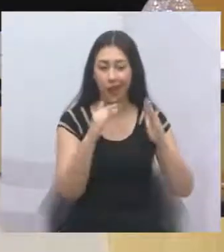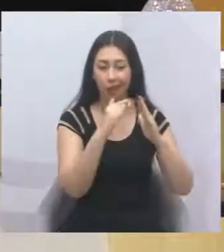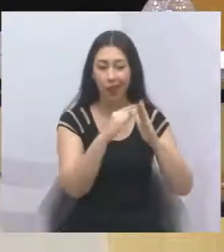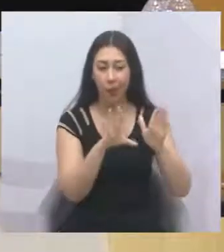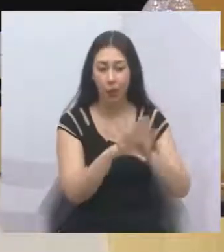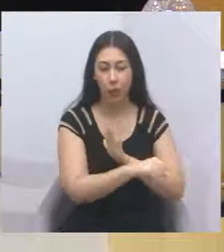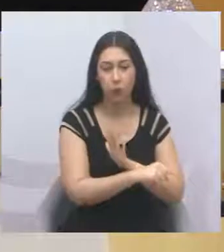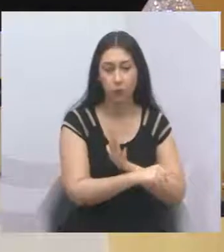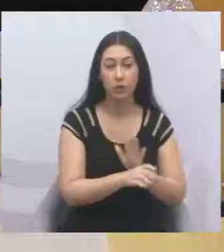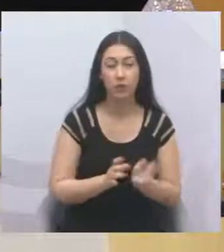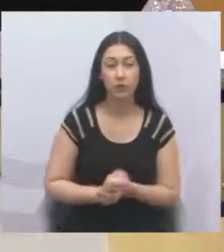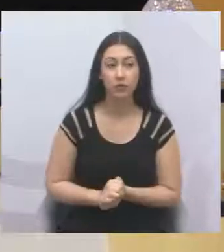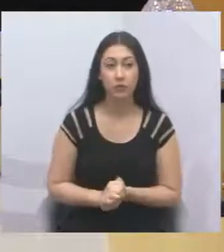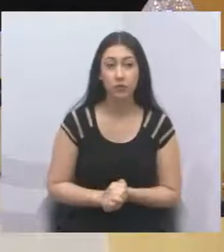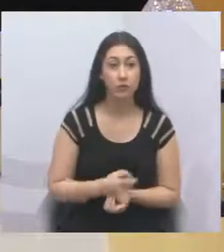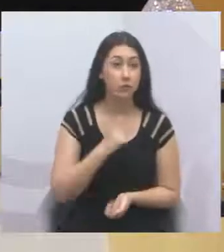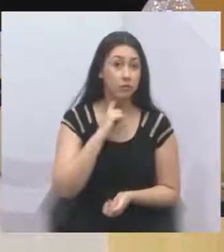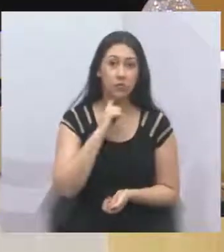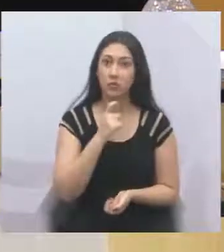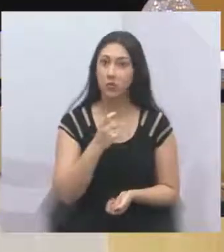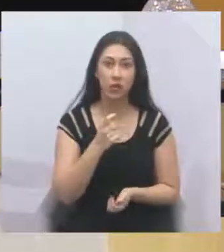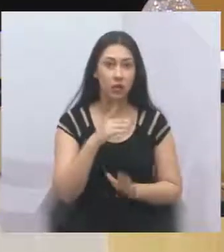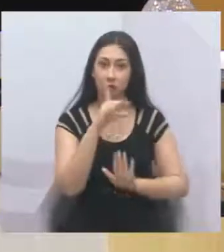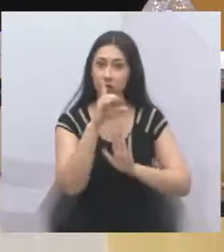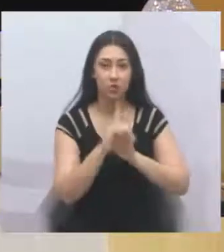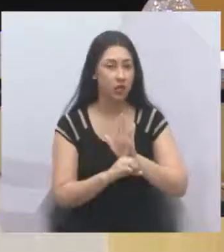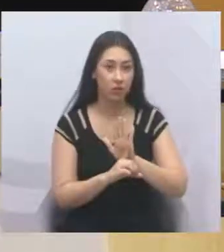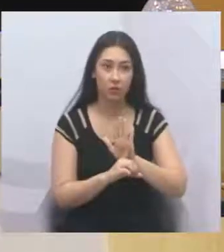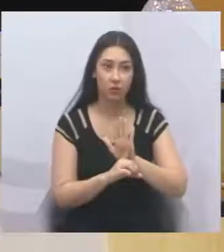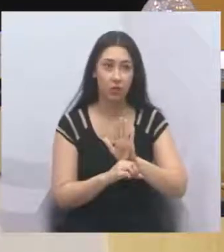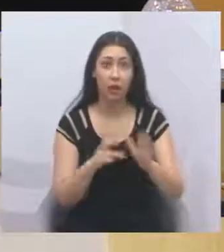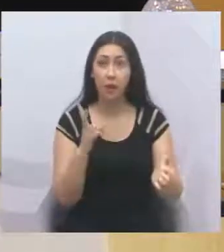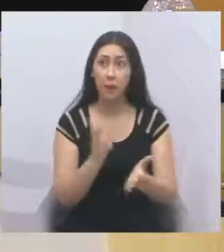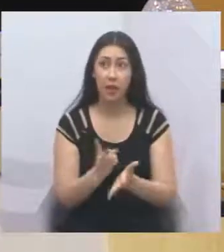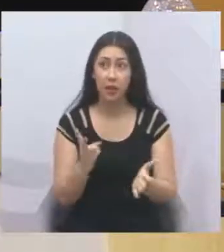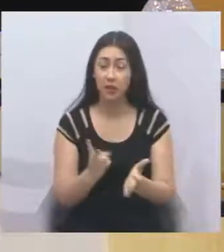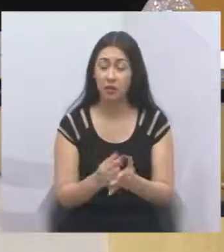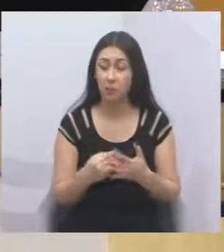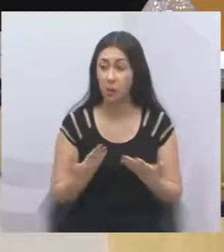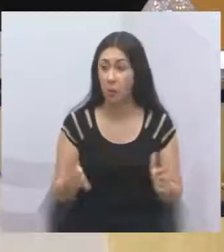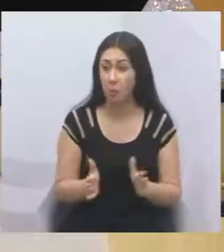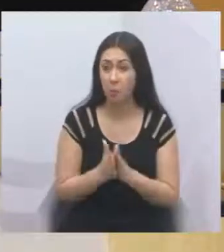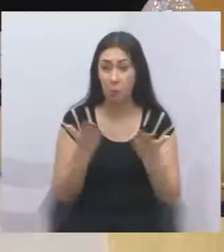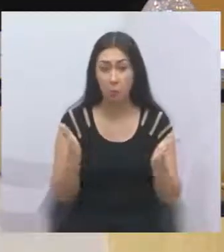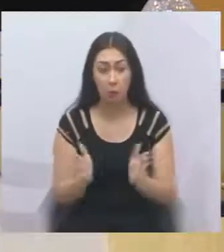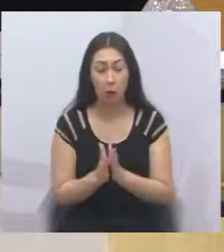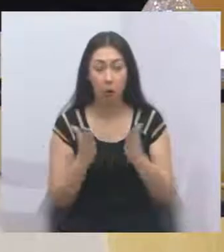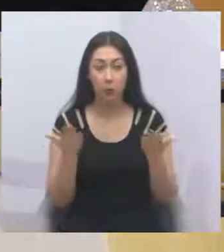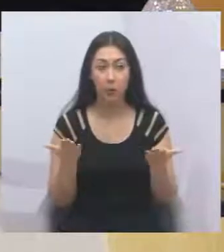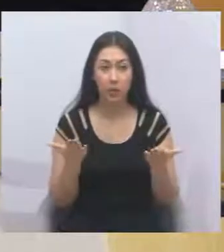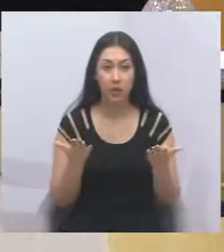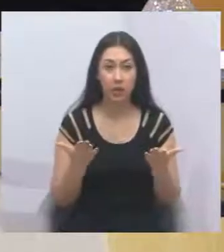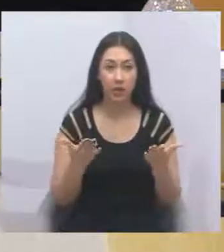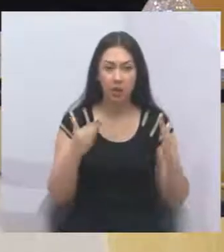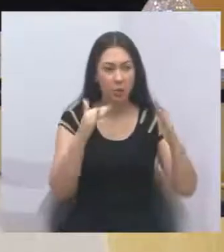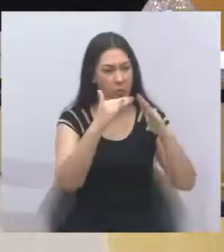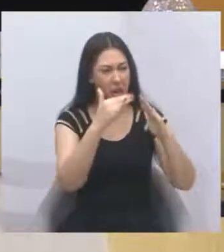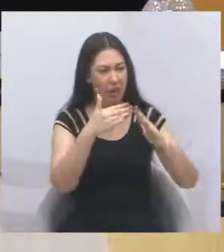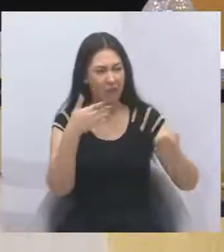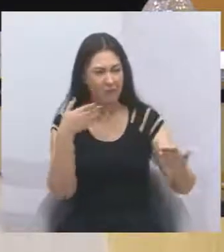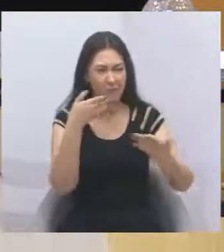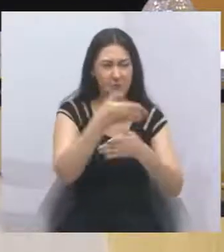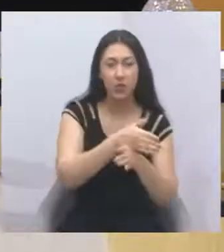residências. Ninguém tem o direito, por mais que está passando necessidade, de invadir